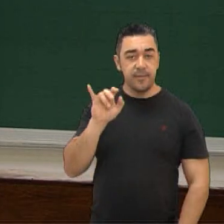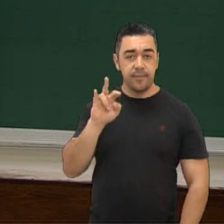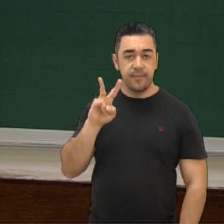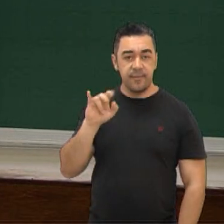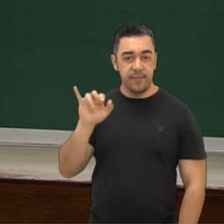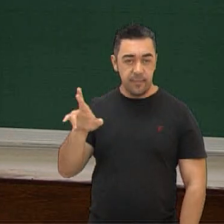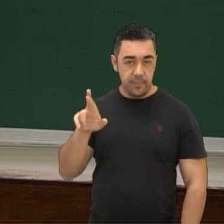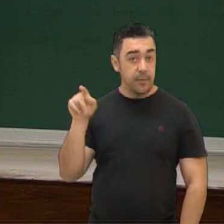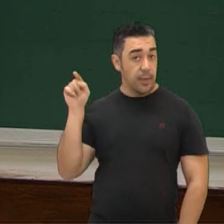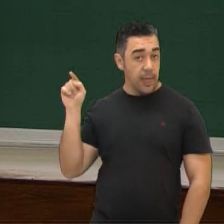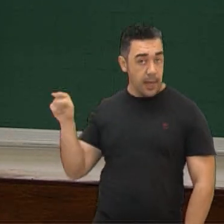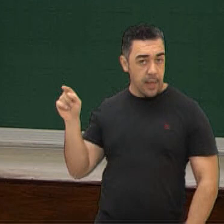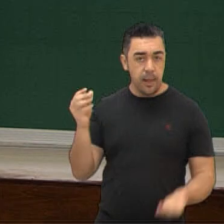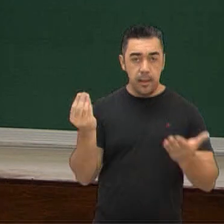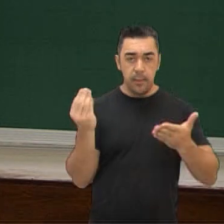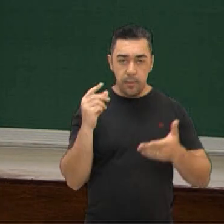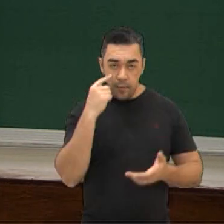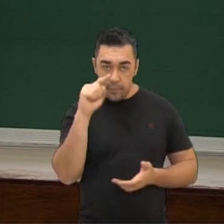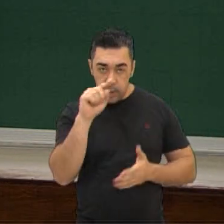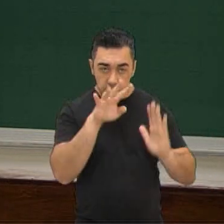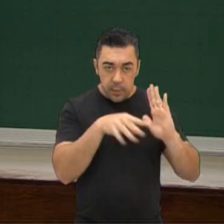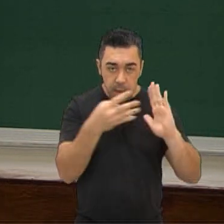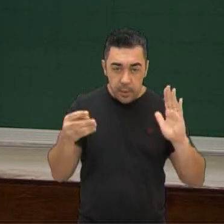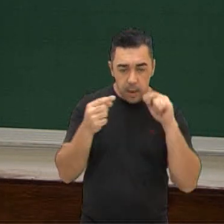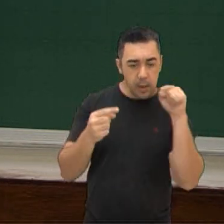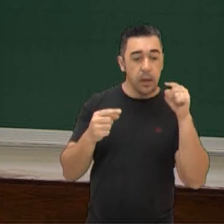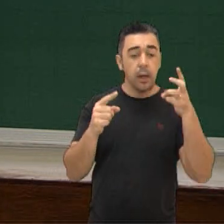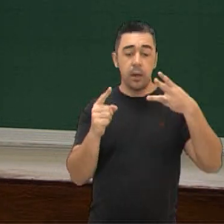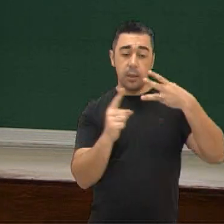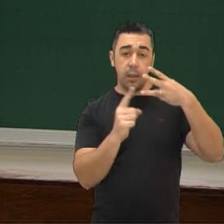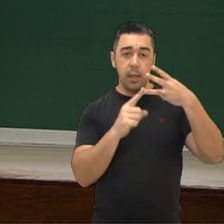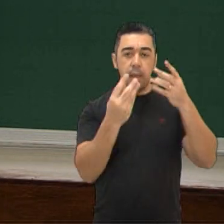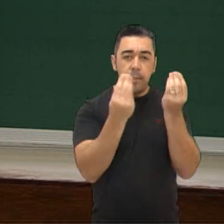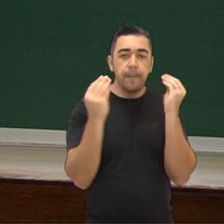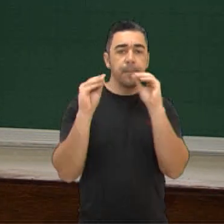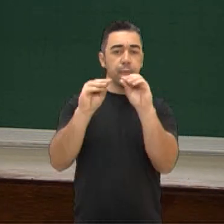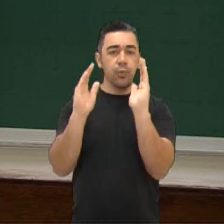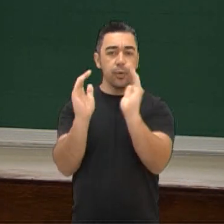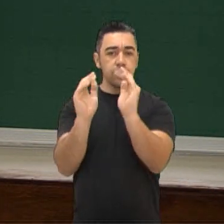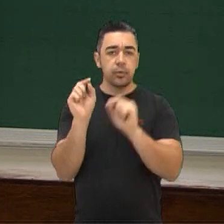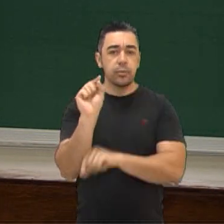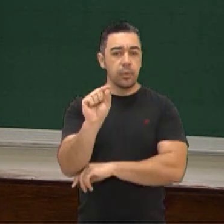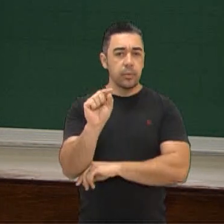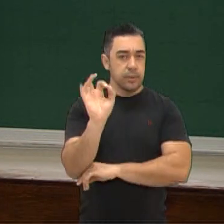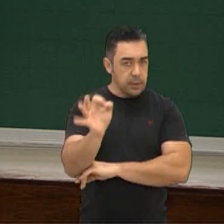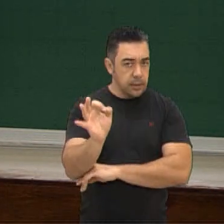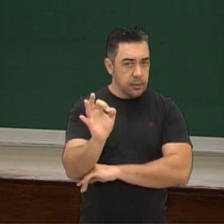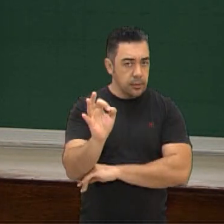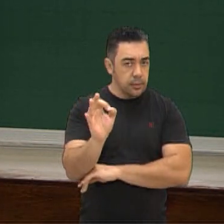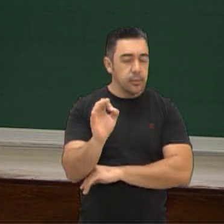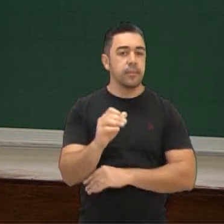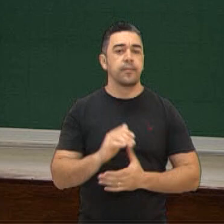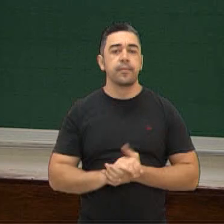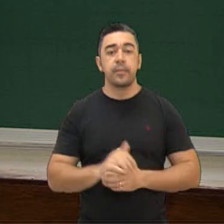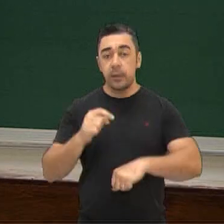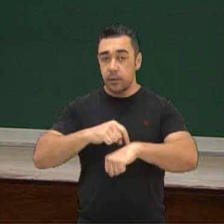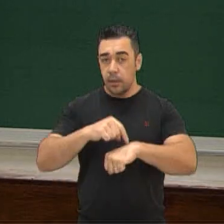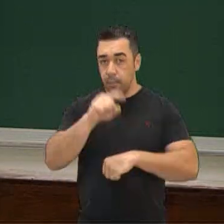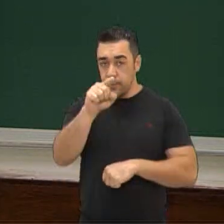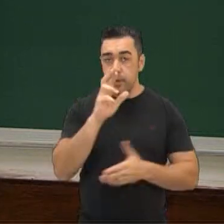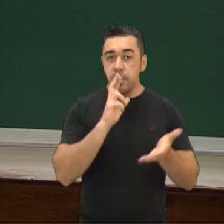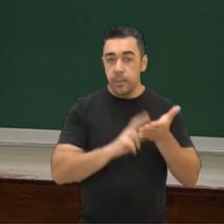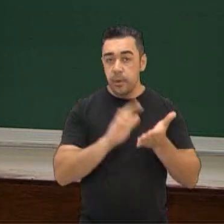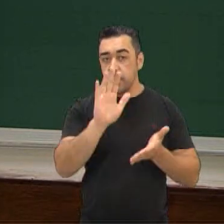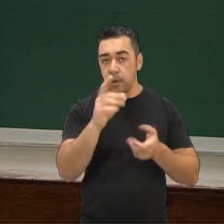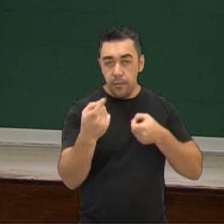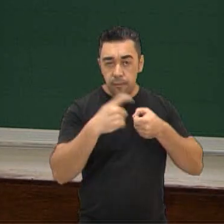com ele. Vai consultar sua tabela e vai completando um por um, de acordo? É um tempo para vocês responderem